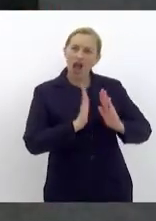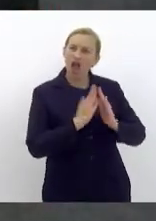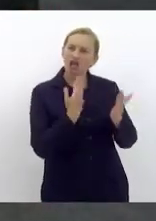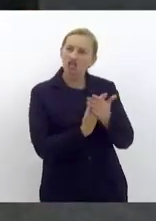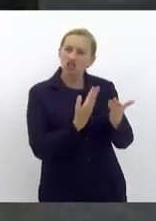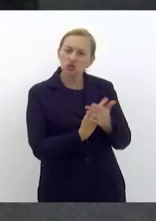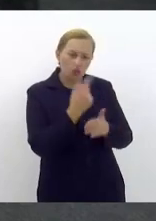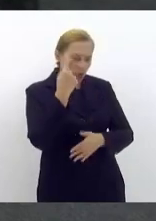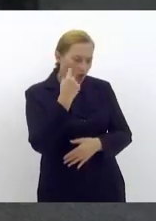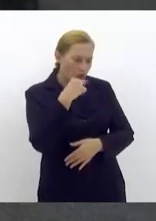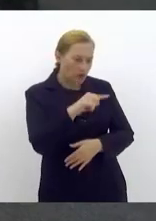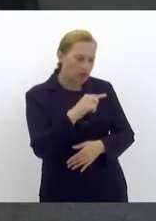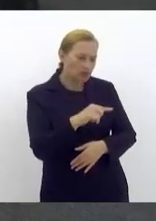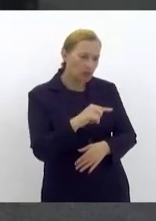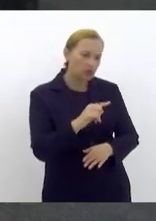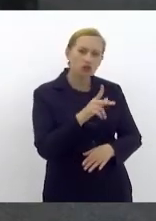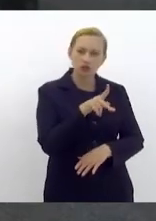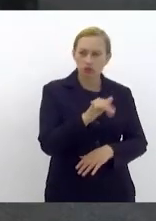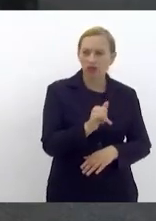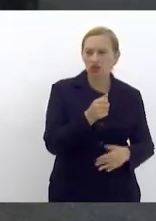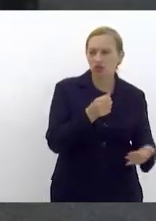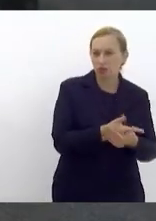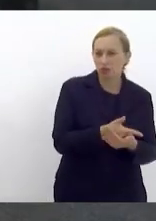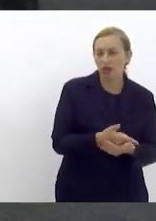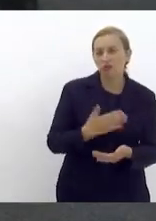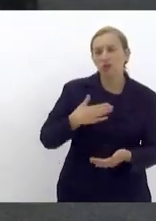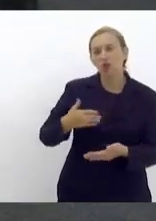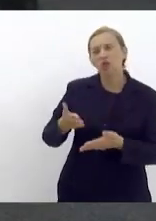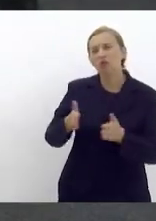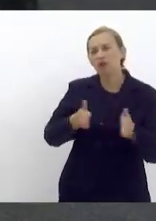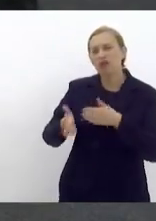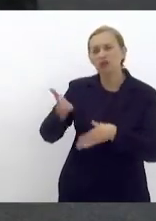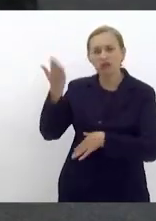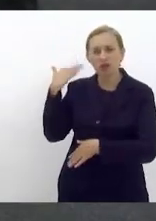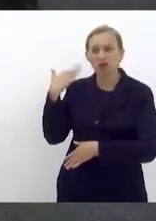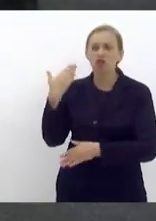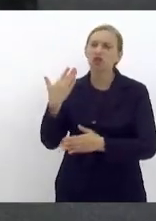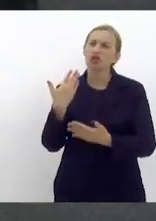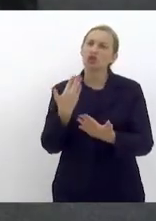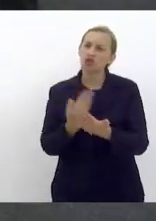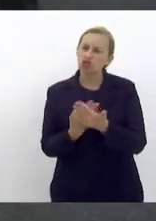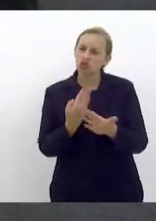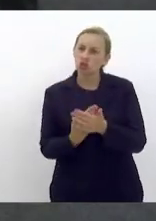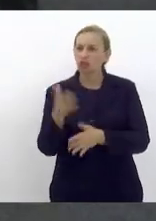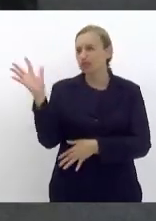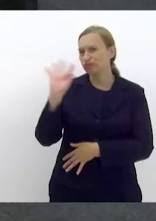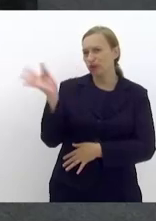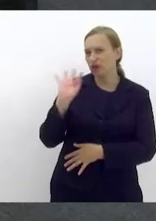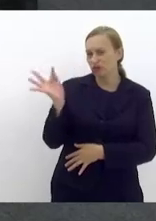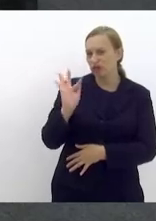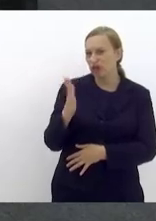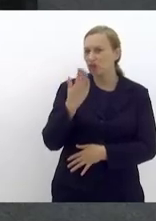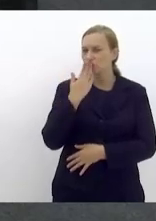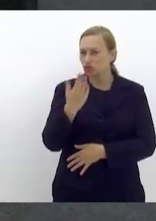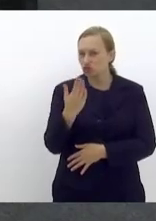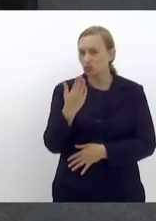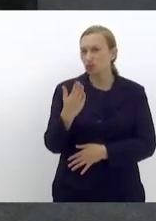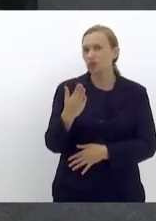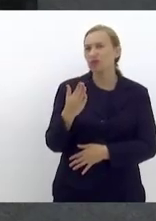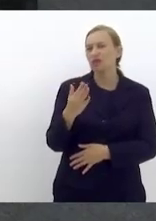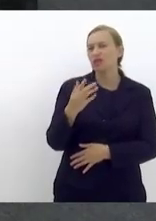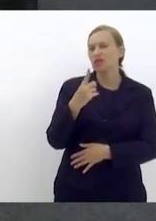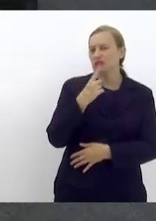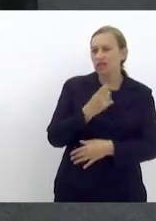ser resolvido de uma maneira muito mais branda. Na minha época de escola, de faculdade, enfim, tipo sanguíneo, fator RH, vinha na